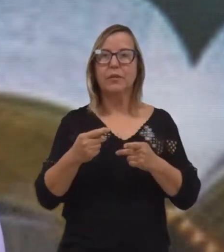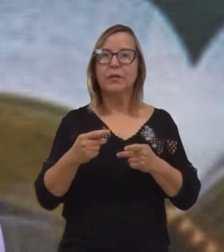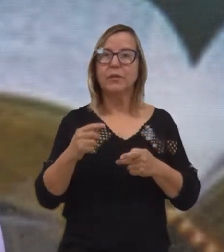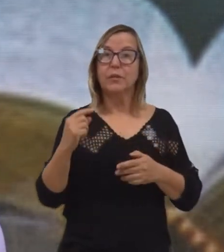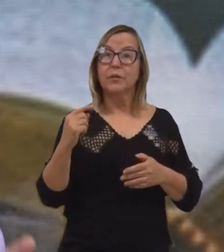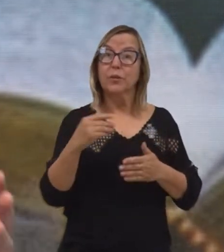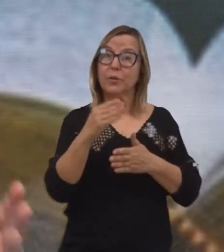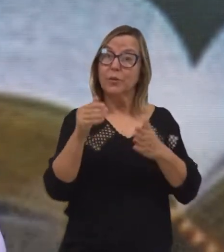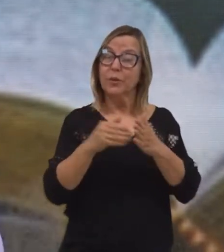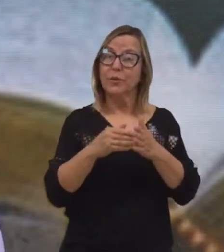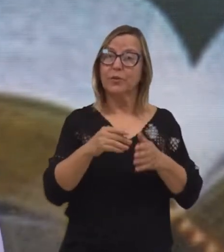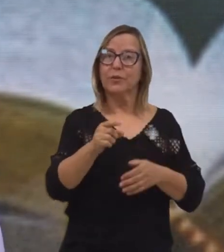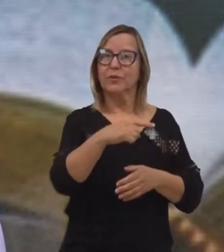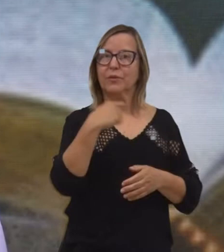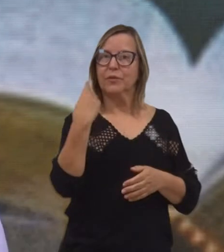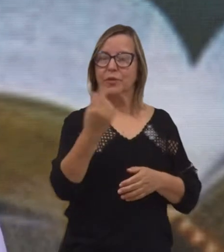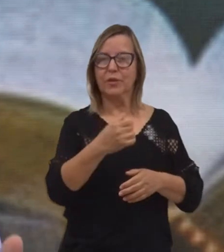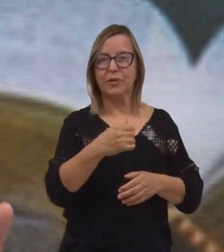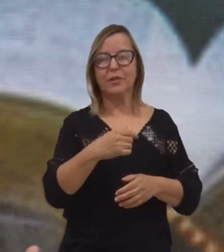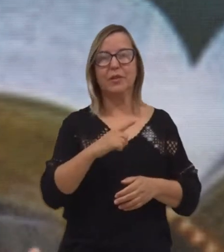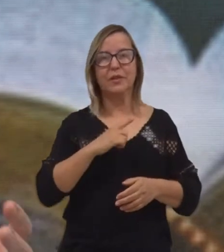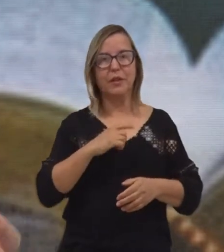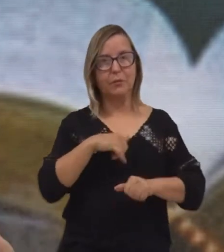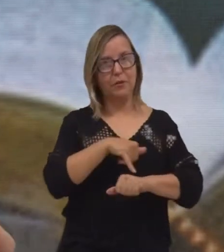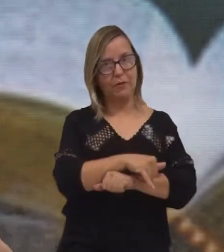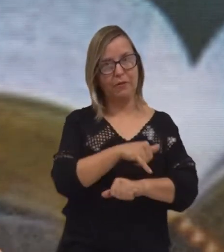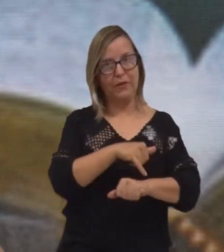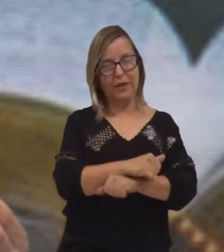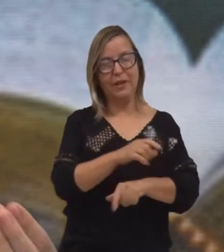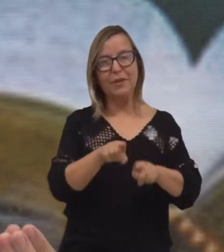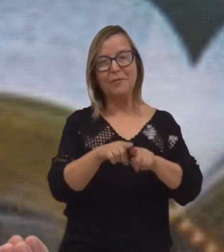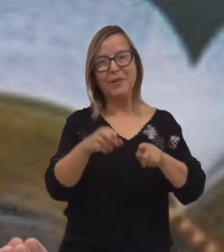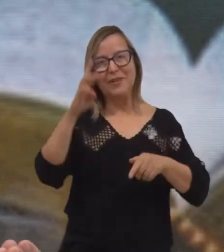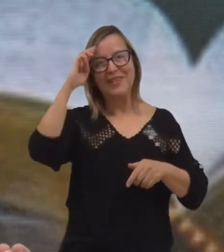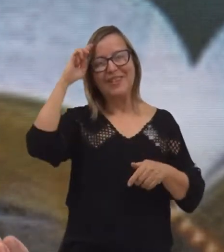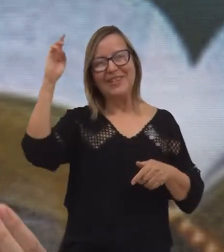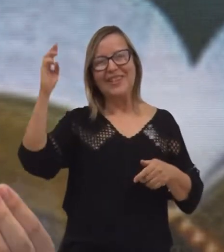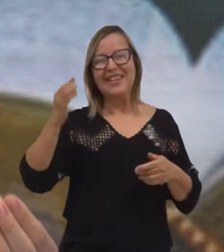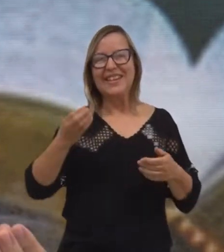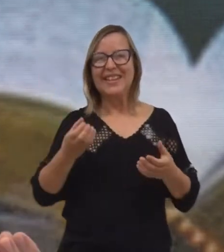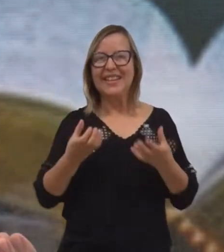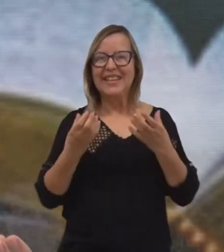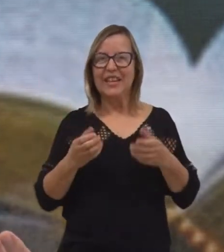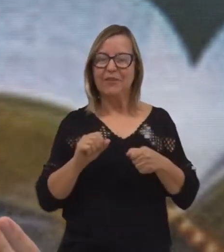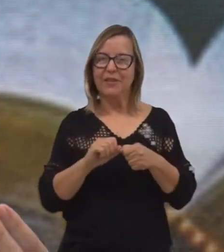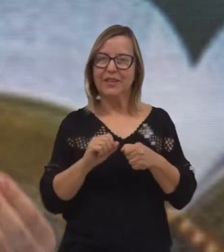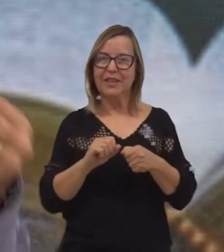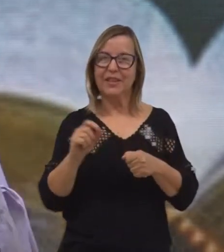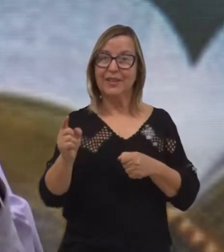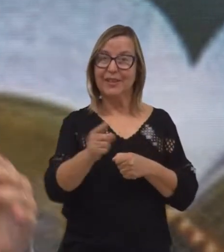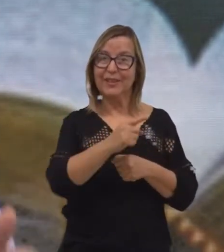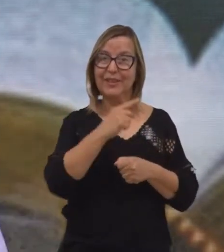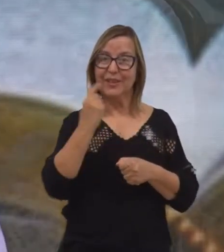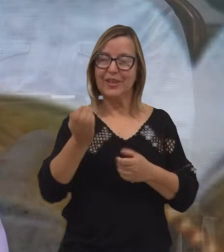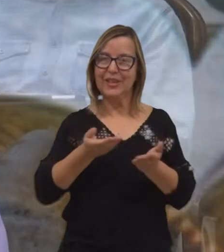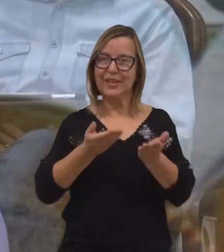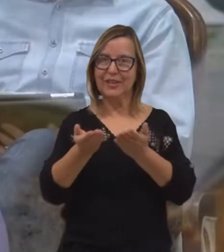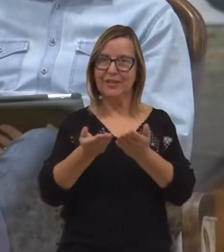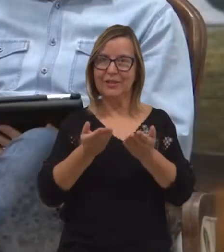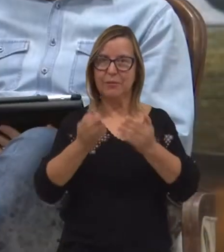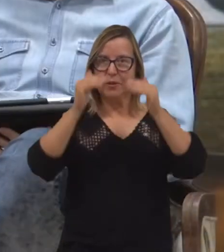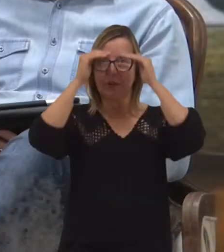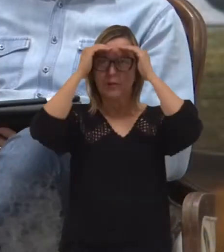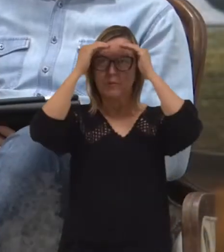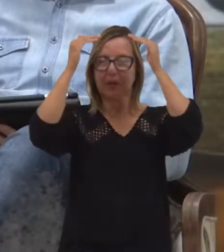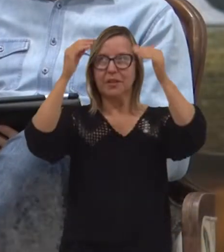todos nós temos as nossas falhas, mas o Senhor quer nos levar a servi-lo, de fato, debaixo desse senhorio,